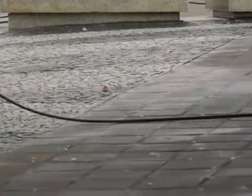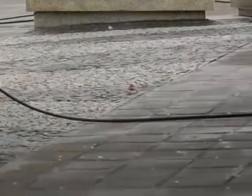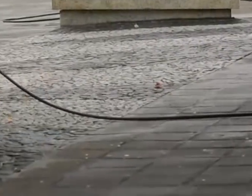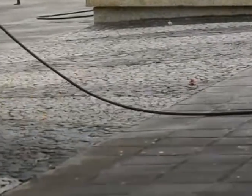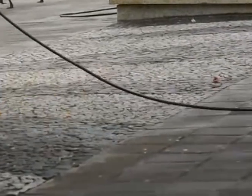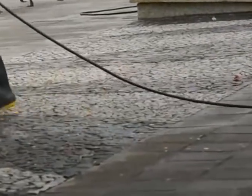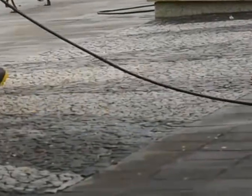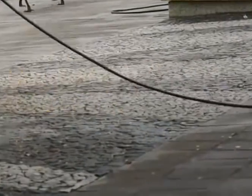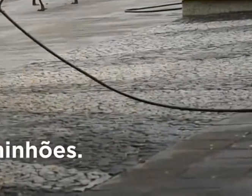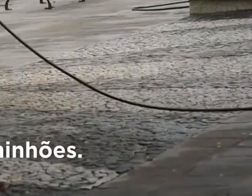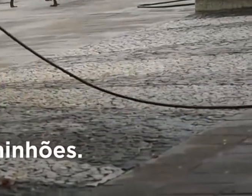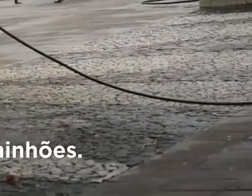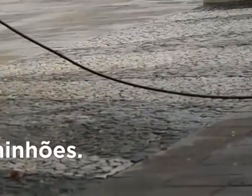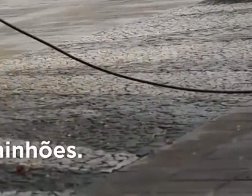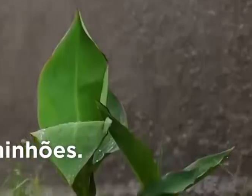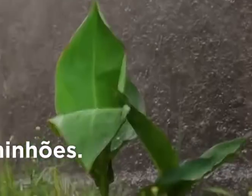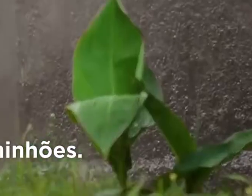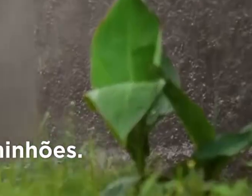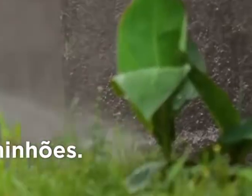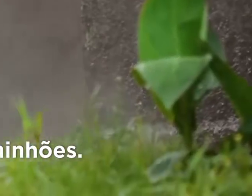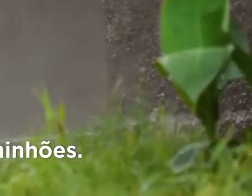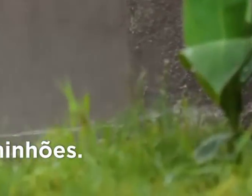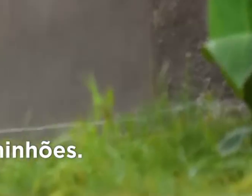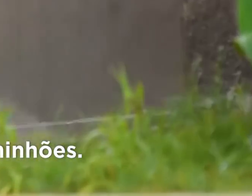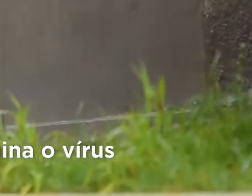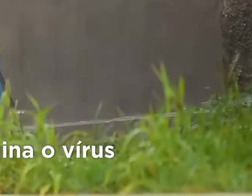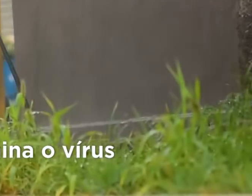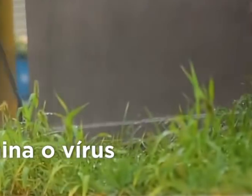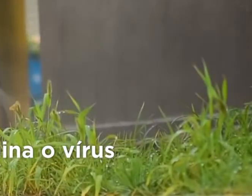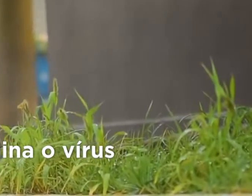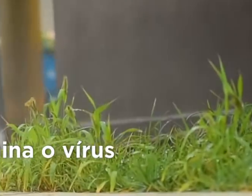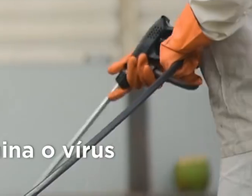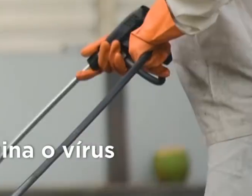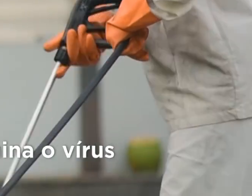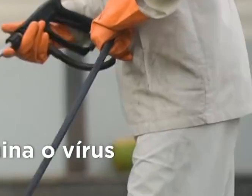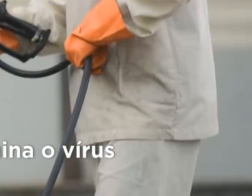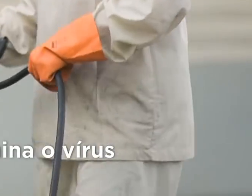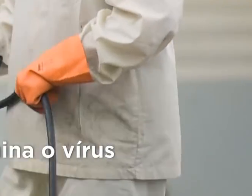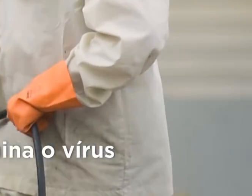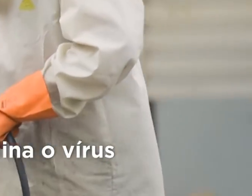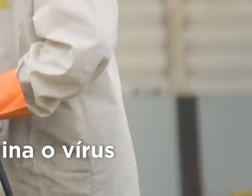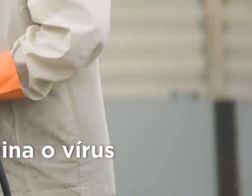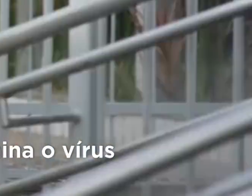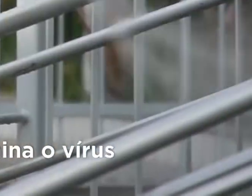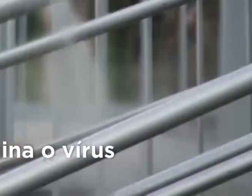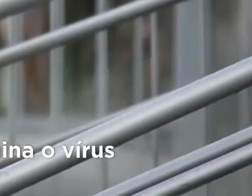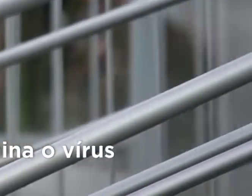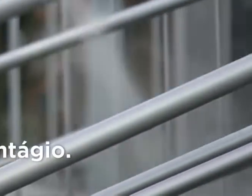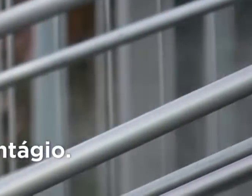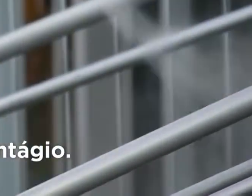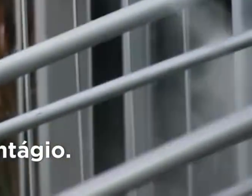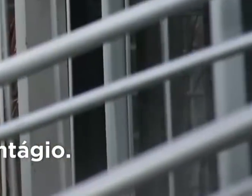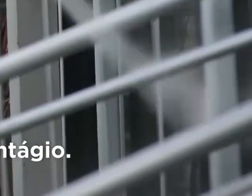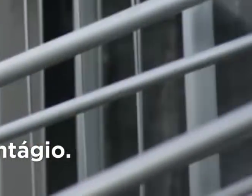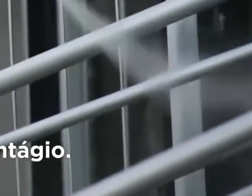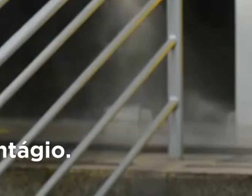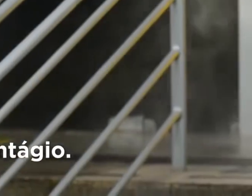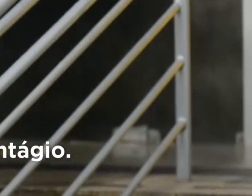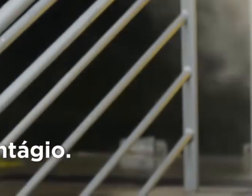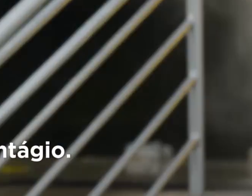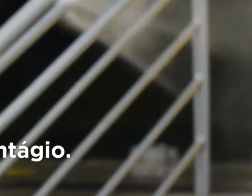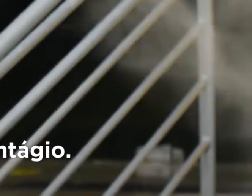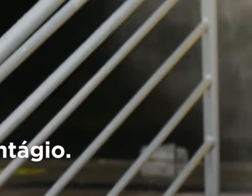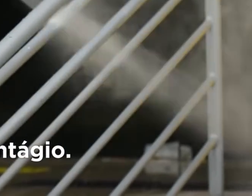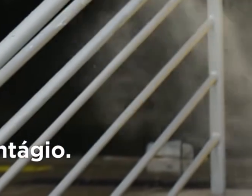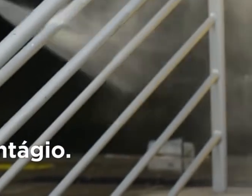e pontos de ônibus com bombas manuais e caminhões. A solução de água e cloro elimina o vírus e minimiza os